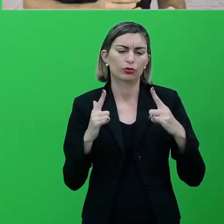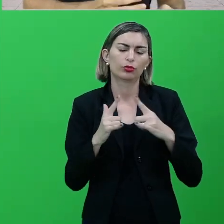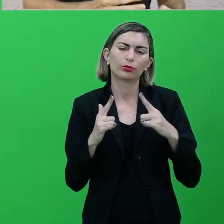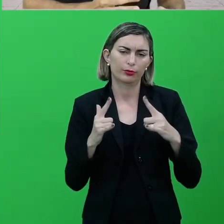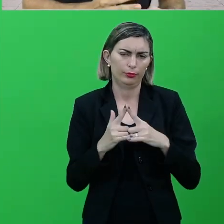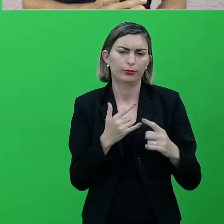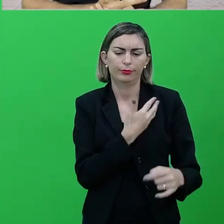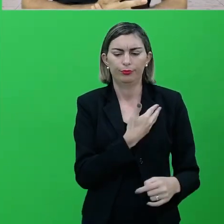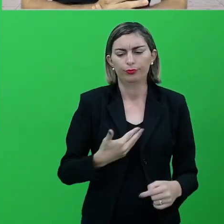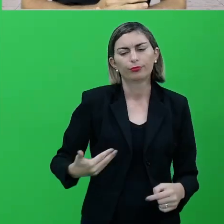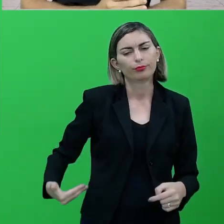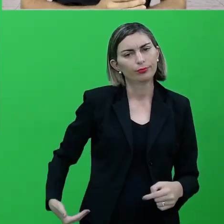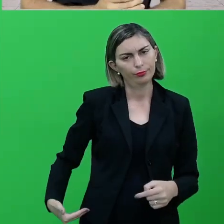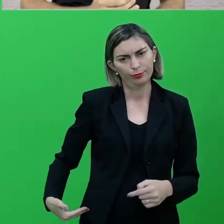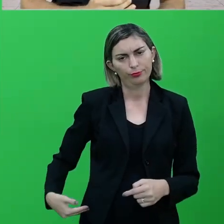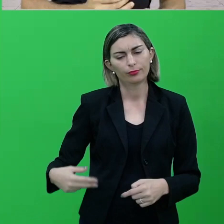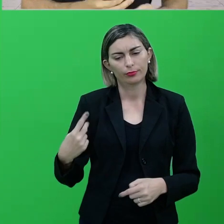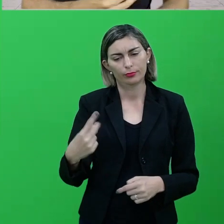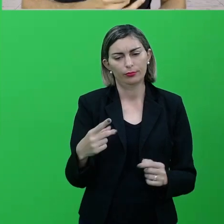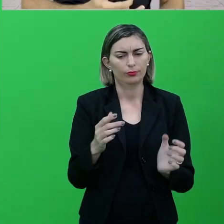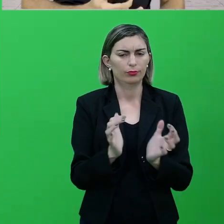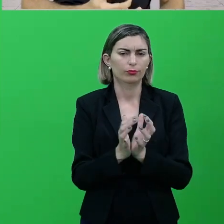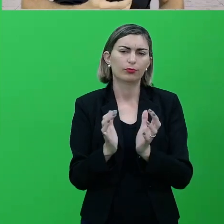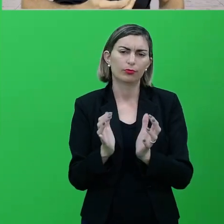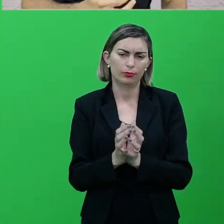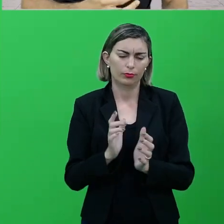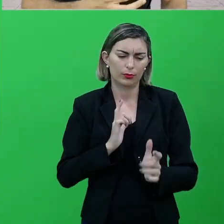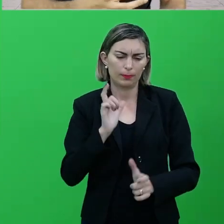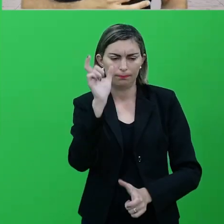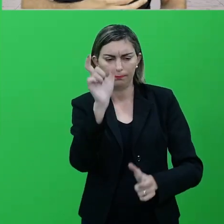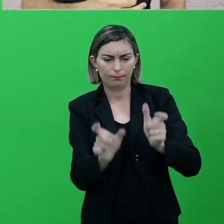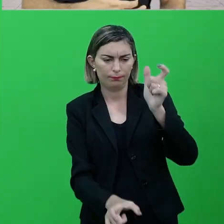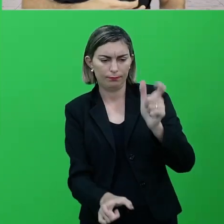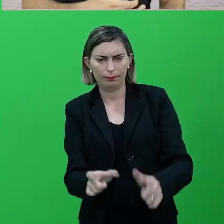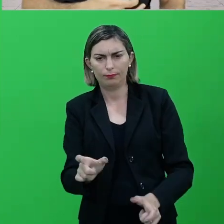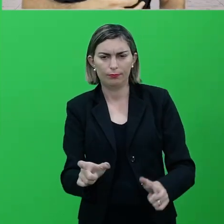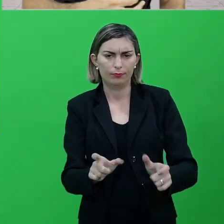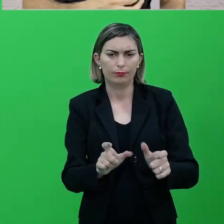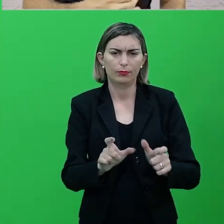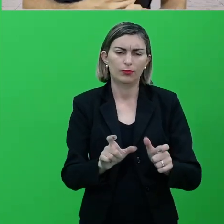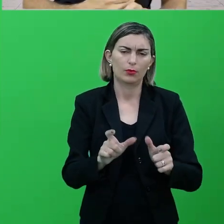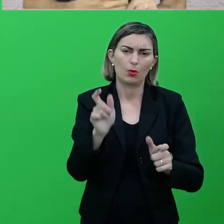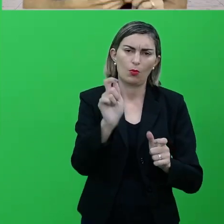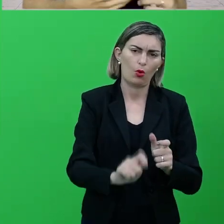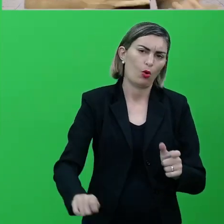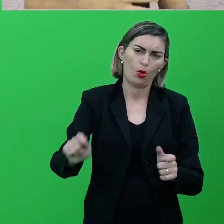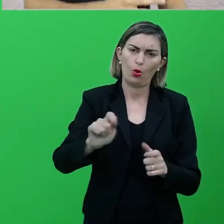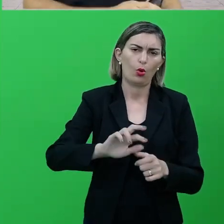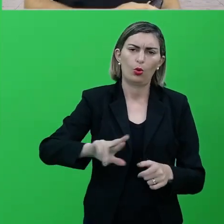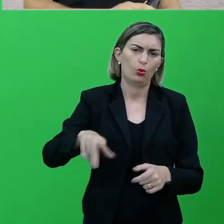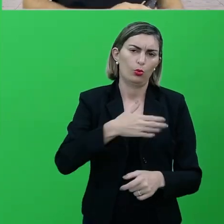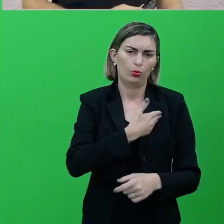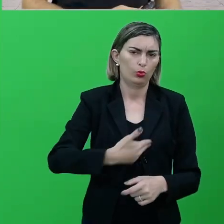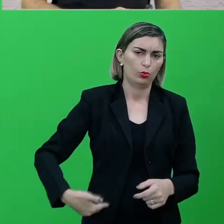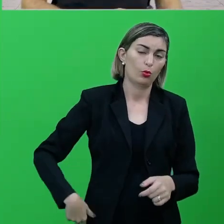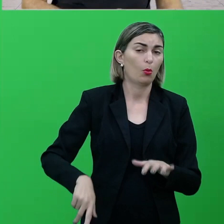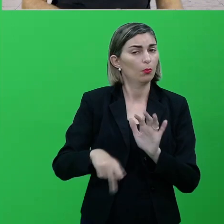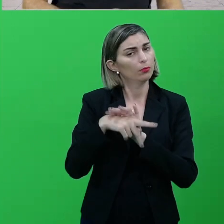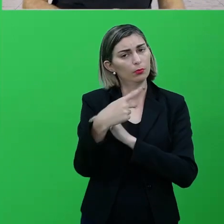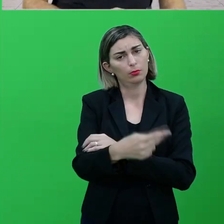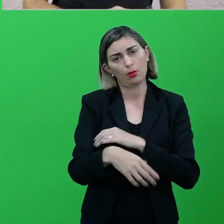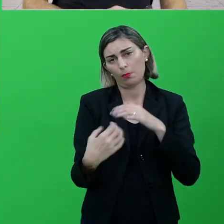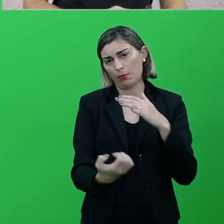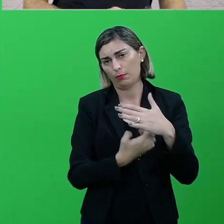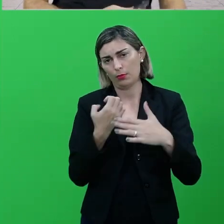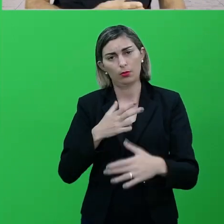pública, né? E esse grupo inclui cidadãos, organizações não governamentais ou mesmo as próprias empresas do setor